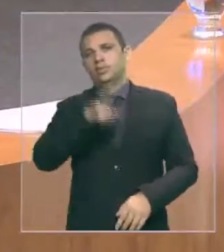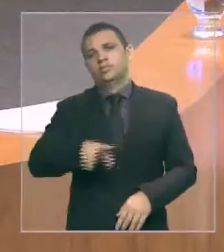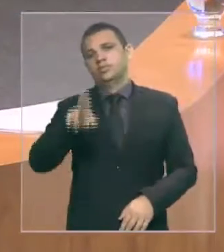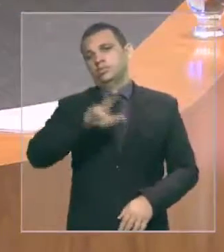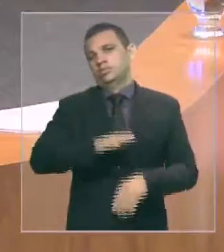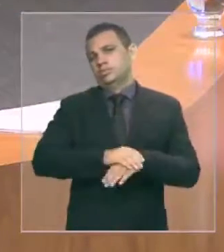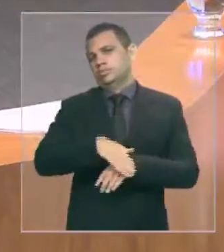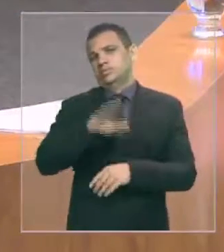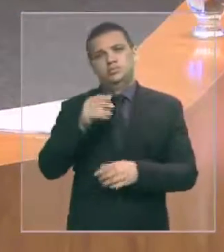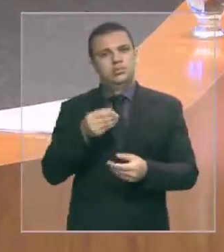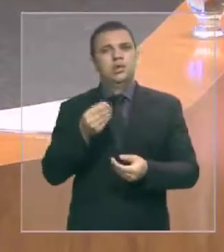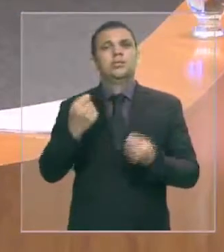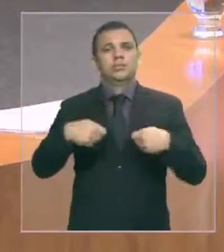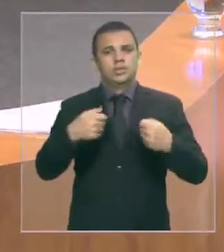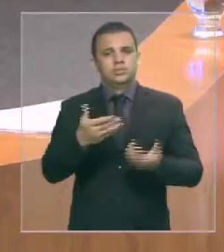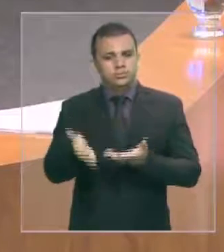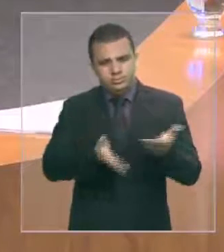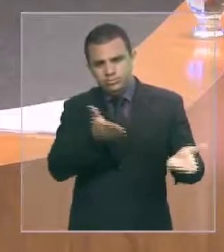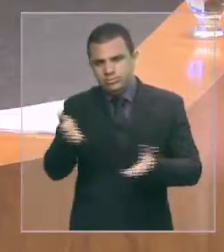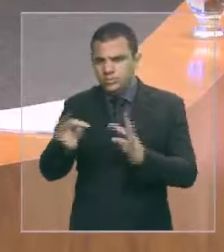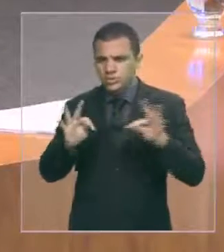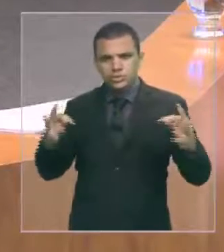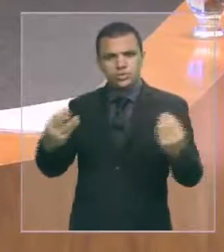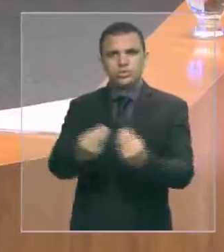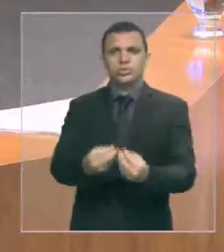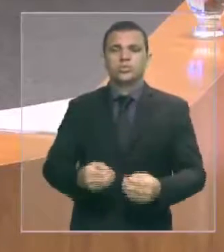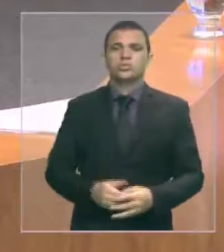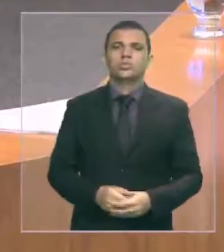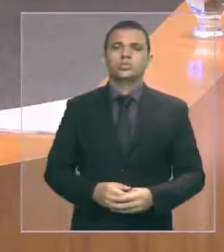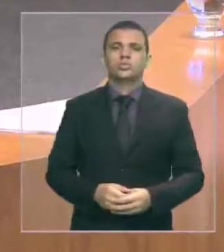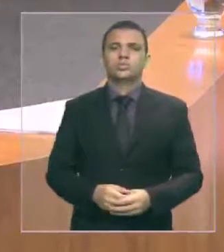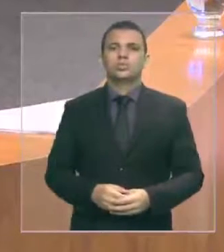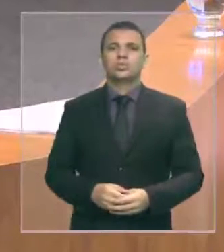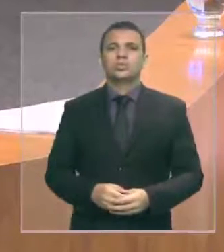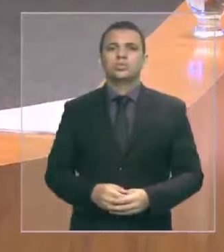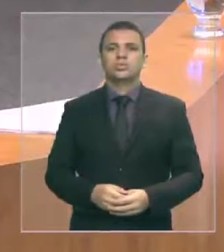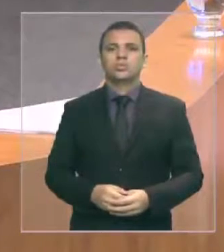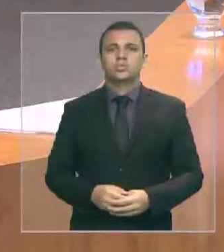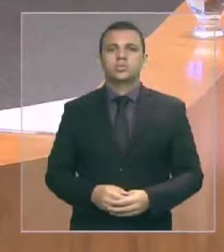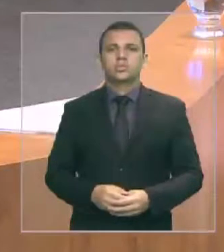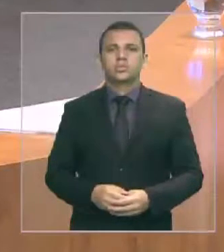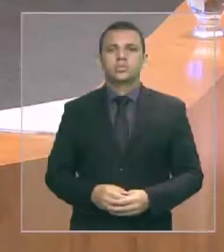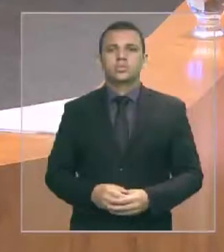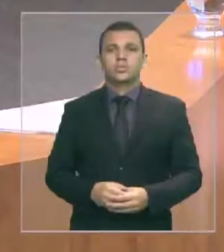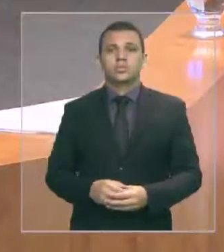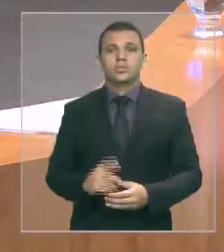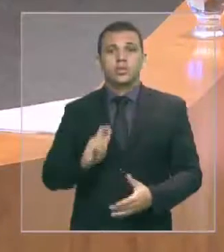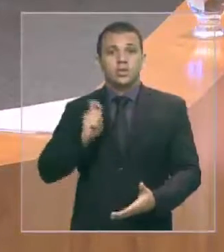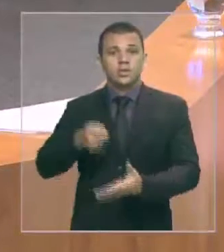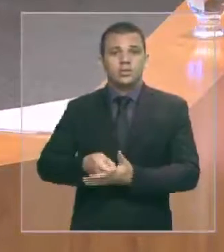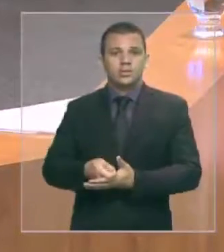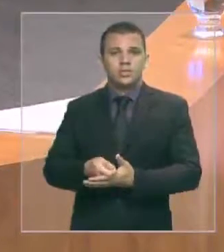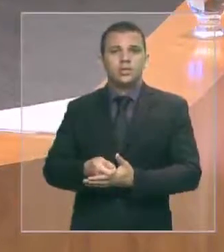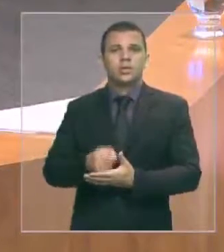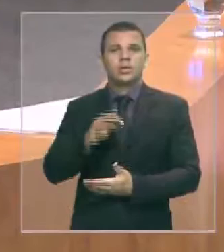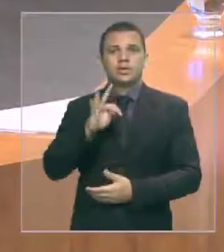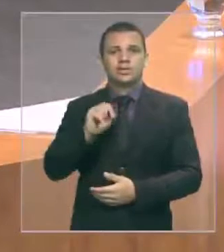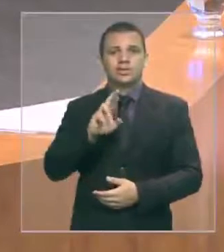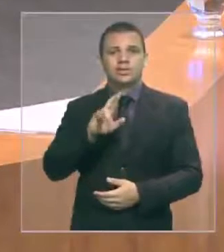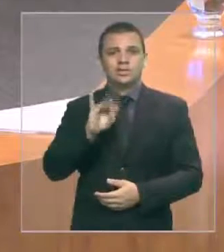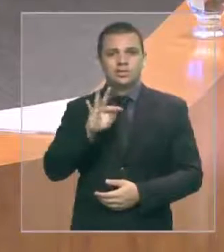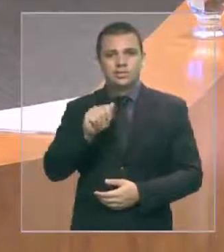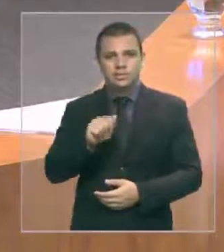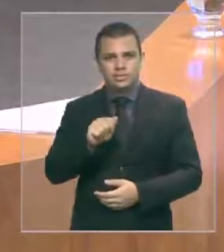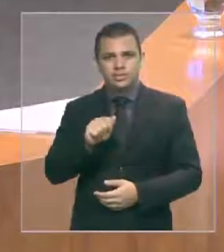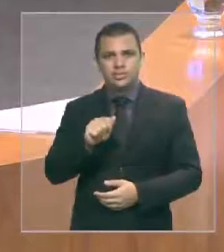questão demanda. A tarifa de remuneração adequada aos custos operacionais do sistema. Não